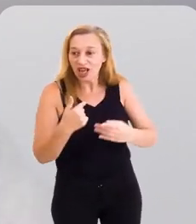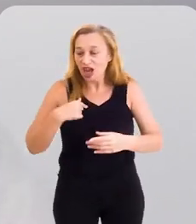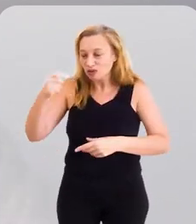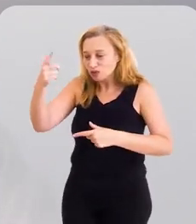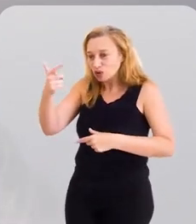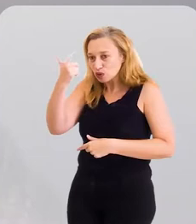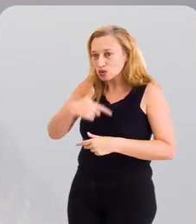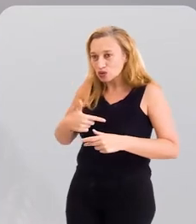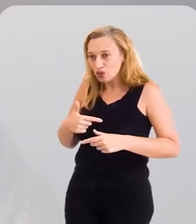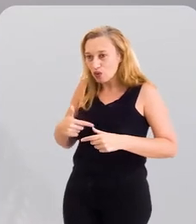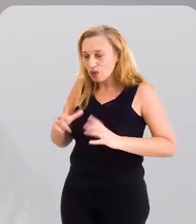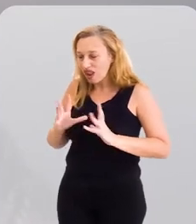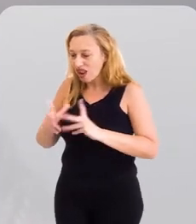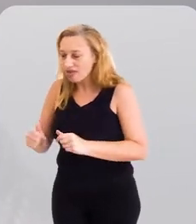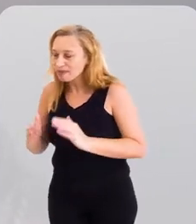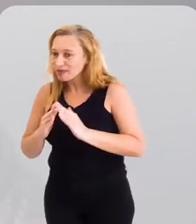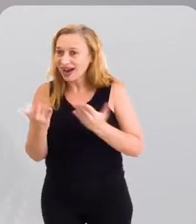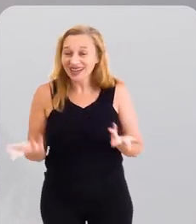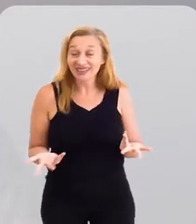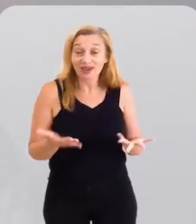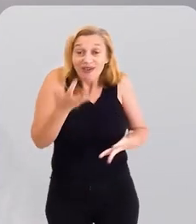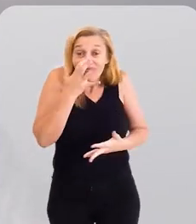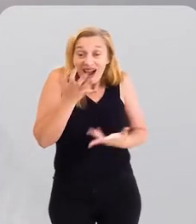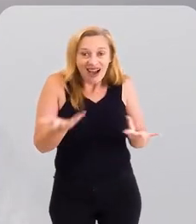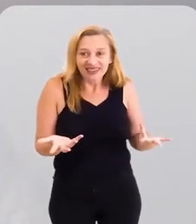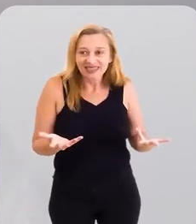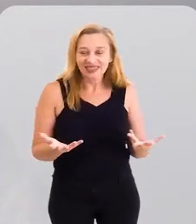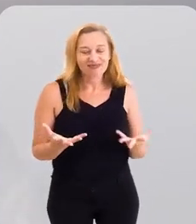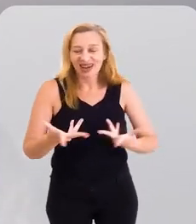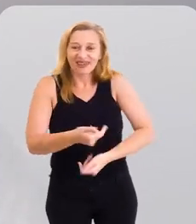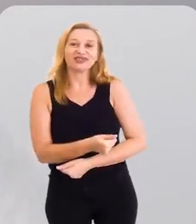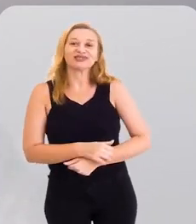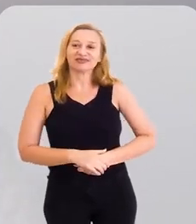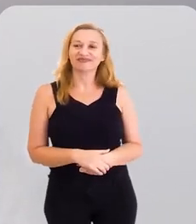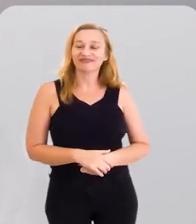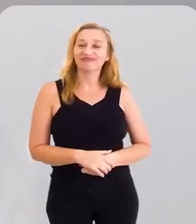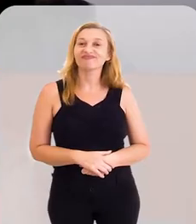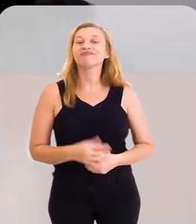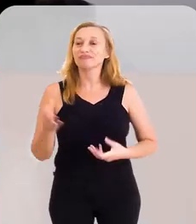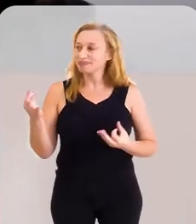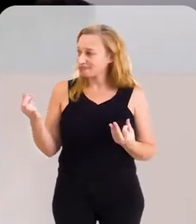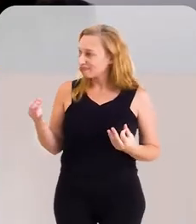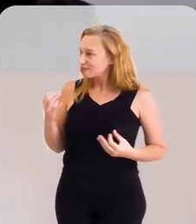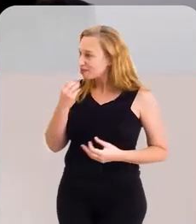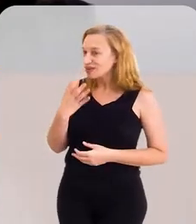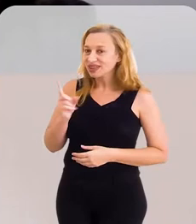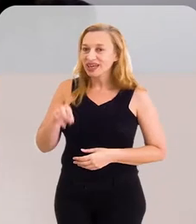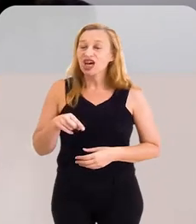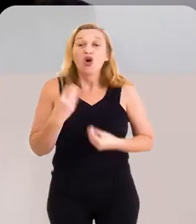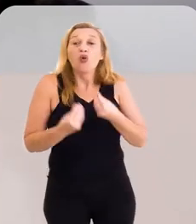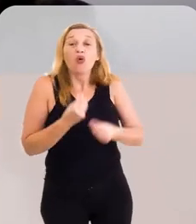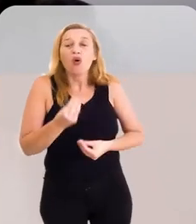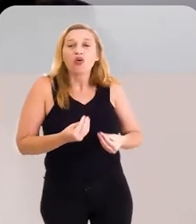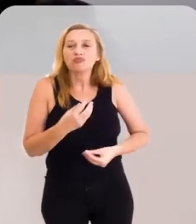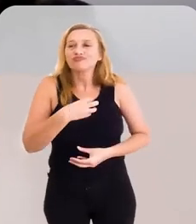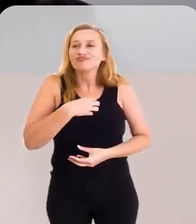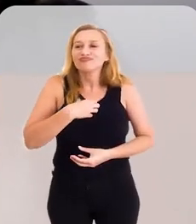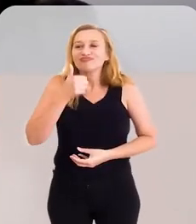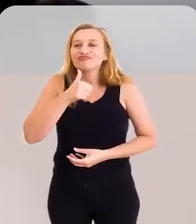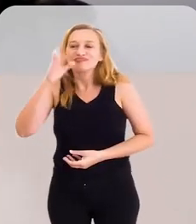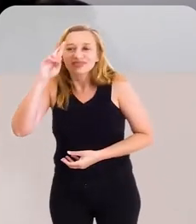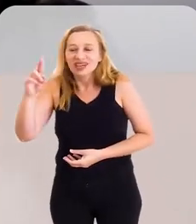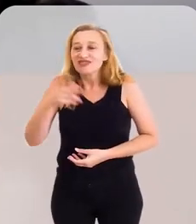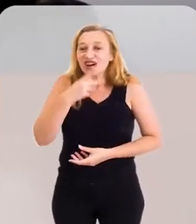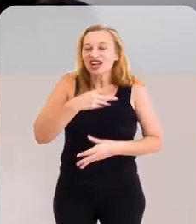eu entendo o que você diz e faz diferença na minha vida. Eu acho isso maravilhoso. Que bacana, né? E como é que a senhora se